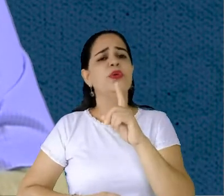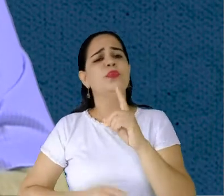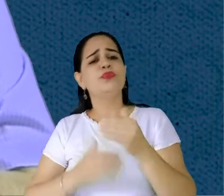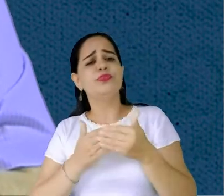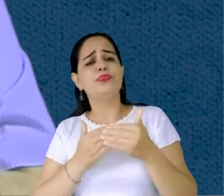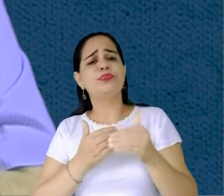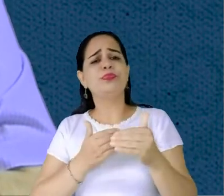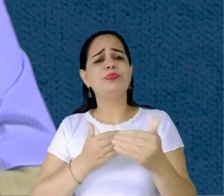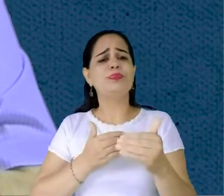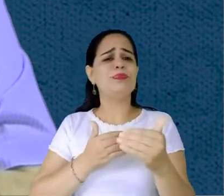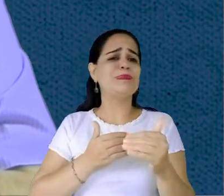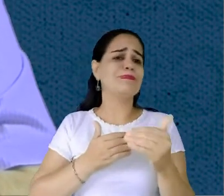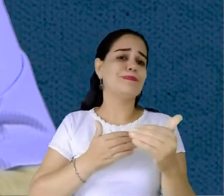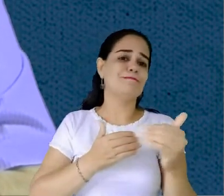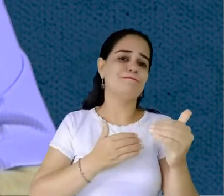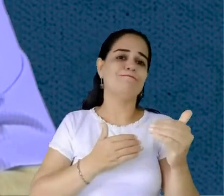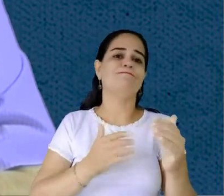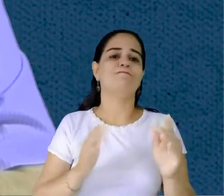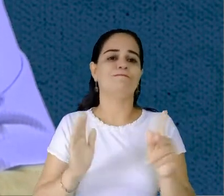vão surgindo